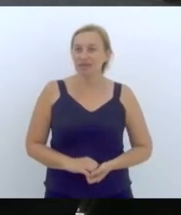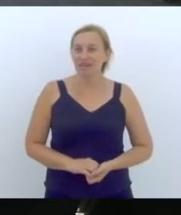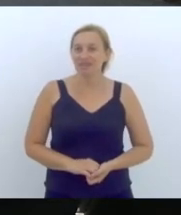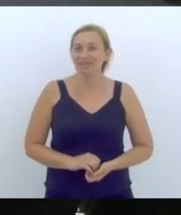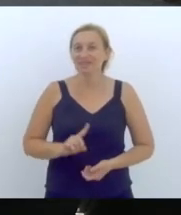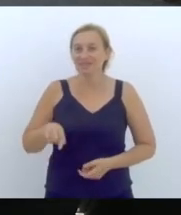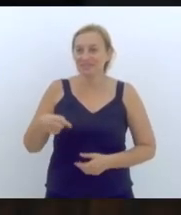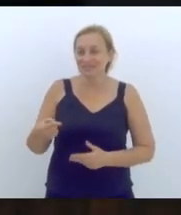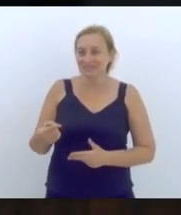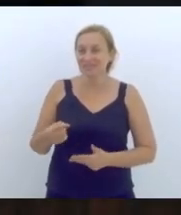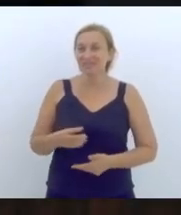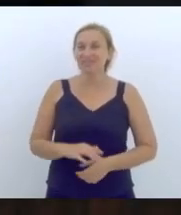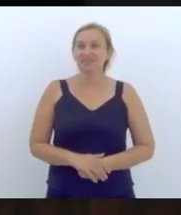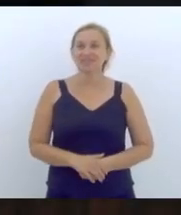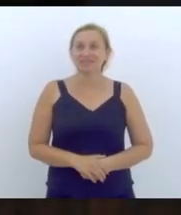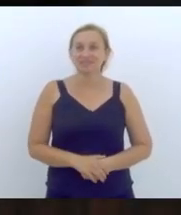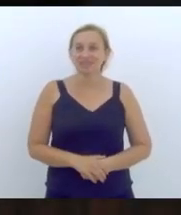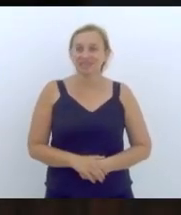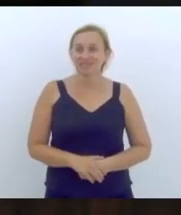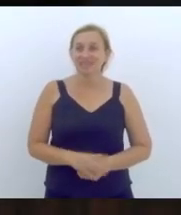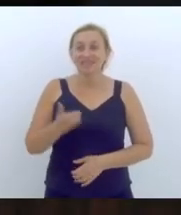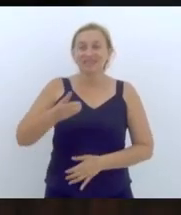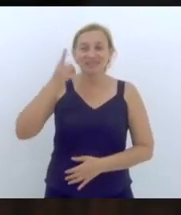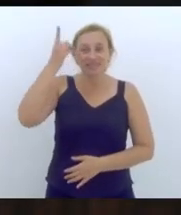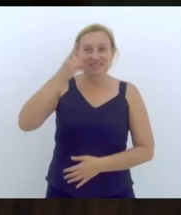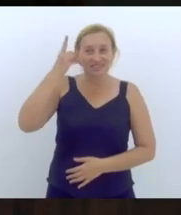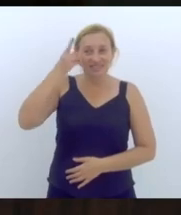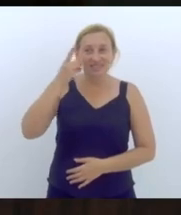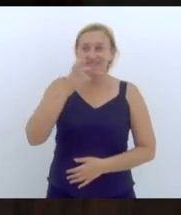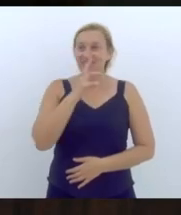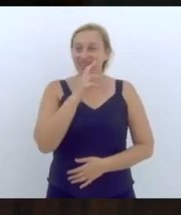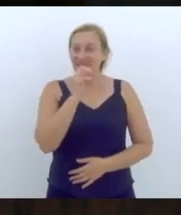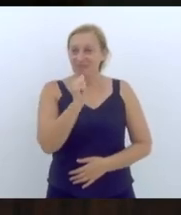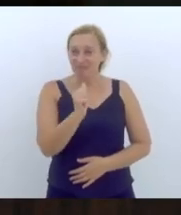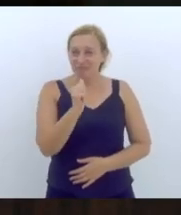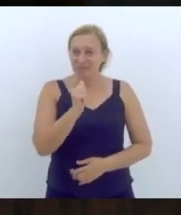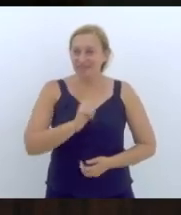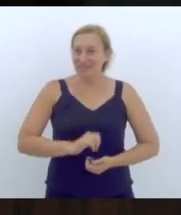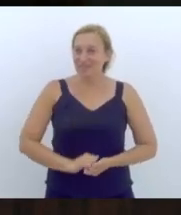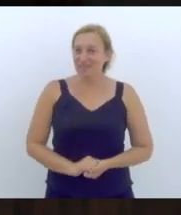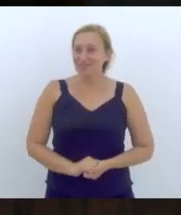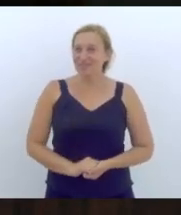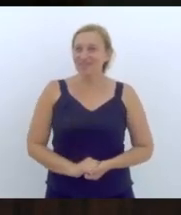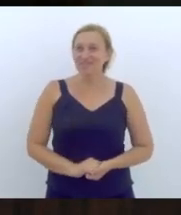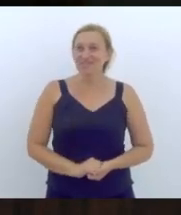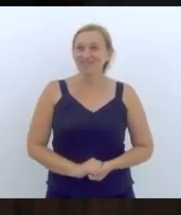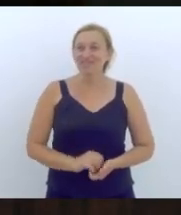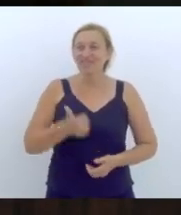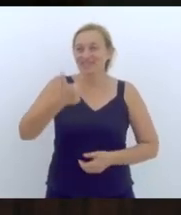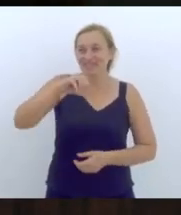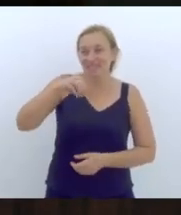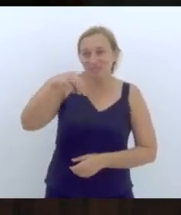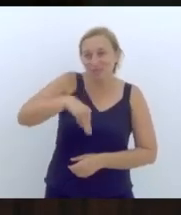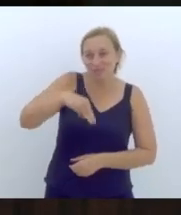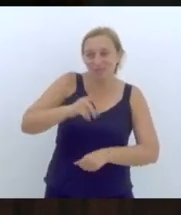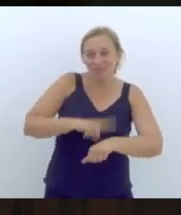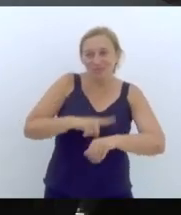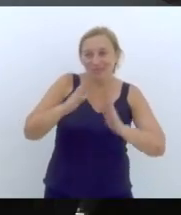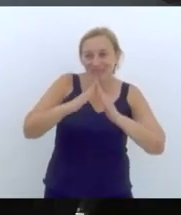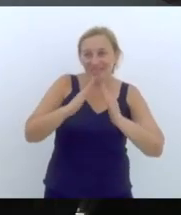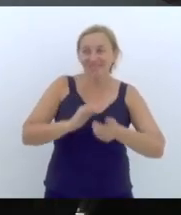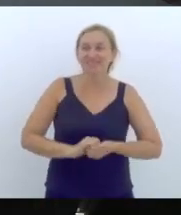Próximo orador inscrito, deputado Rodrigo Amorim. Vossa Excelência dispõe de 10 minutos regimentais.